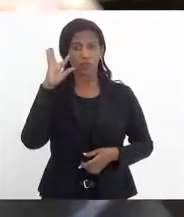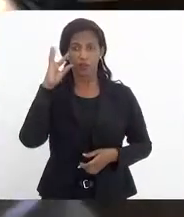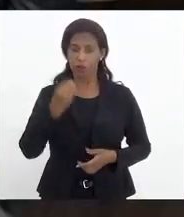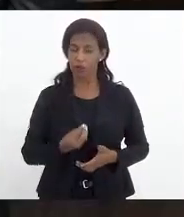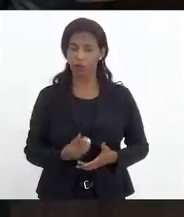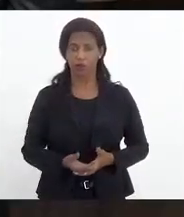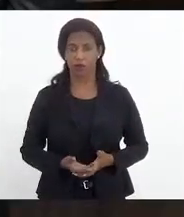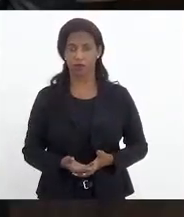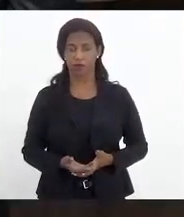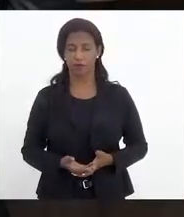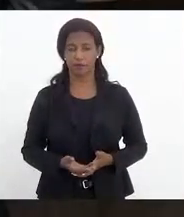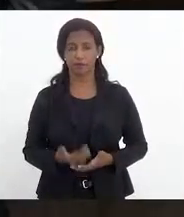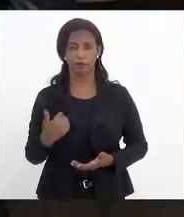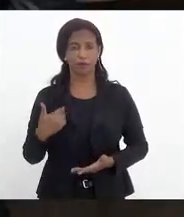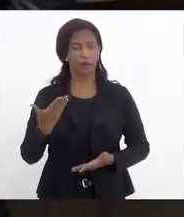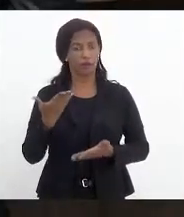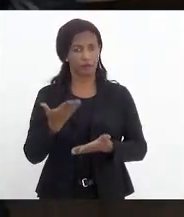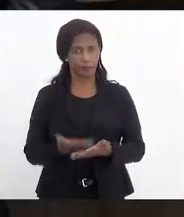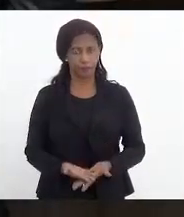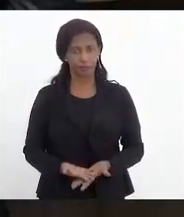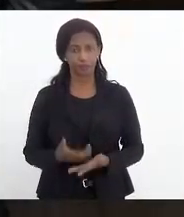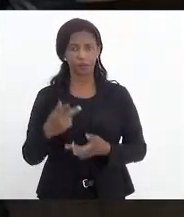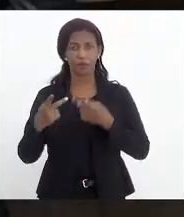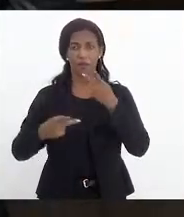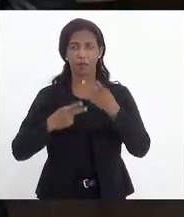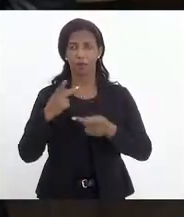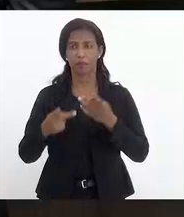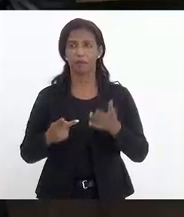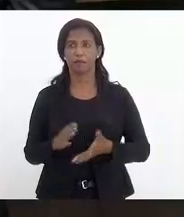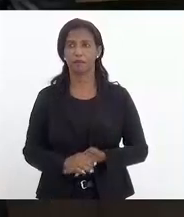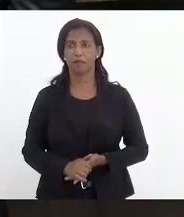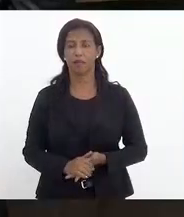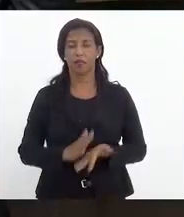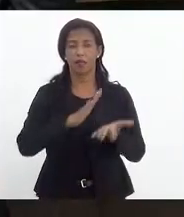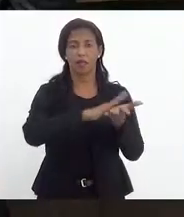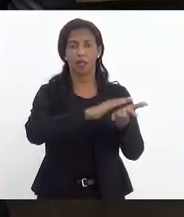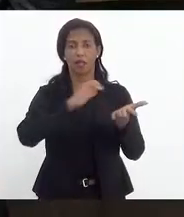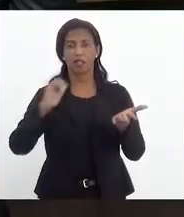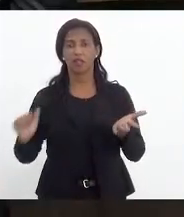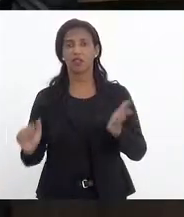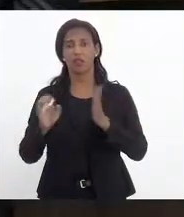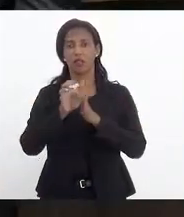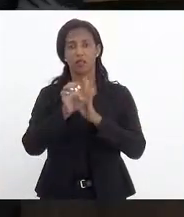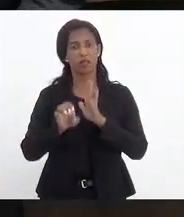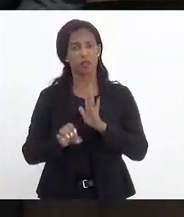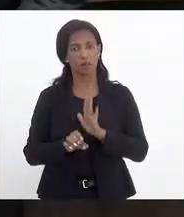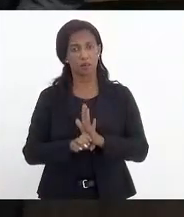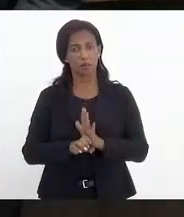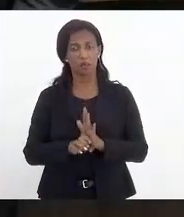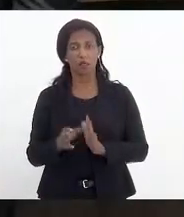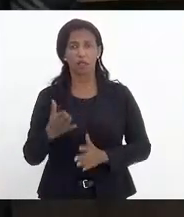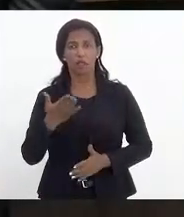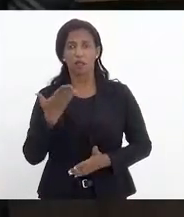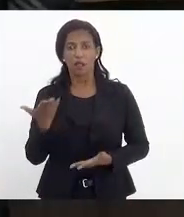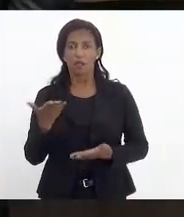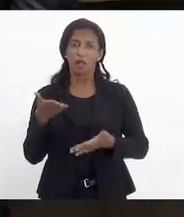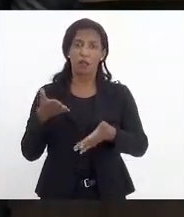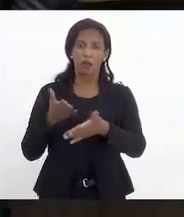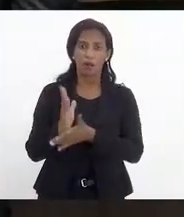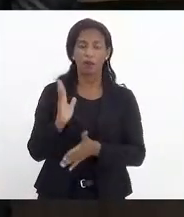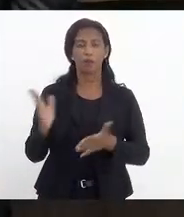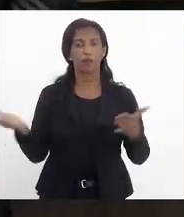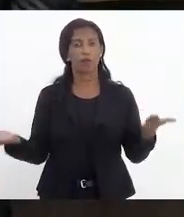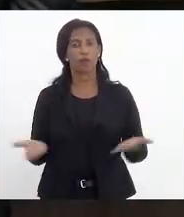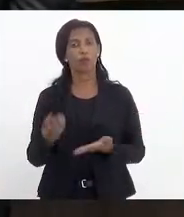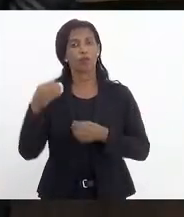resolvida. Então fica aqui, presidente, a síntese da minha palavra é o seguinte: é retirar as emendas e fazer um apelo para que a gente aprove hoje